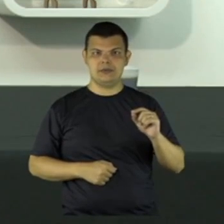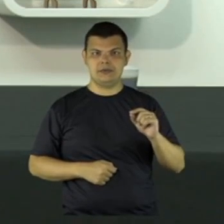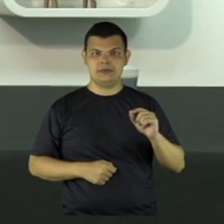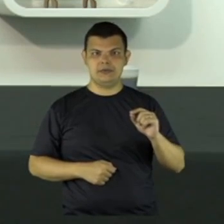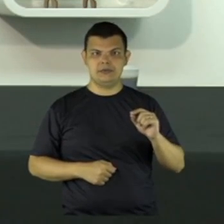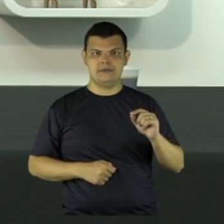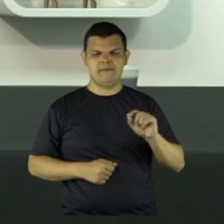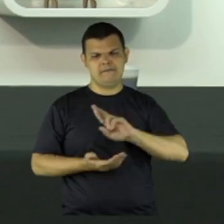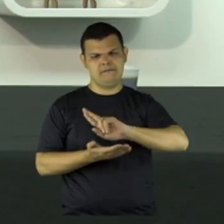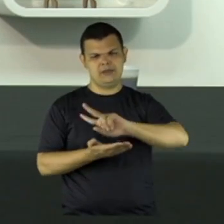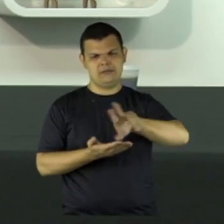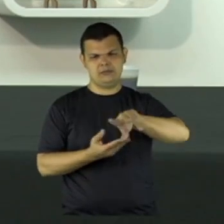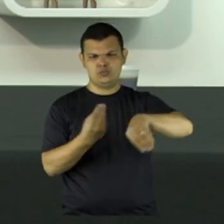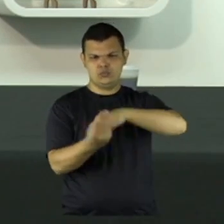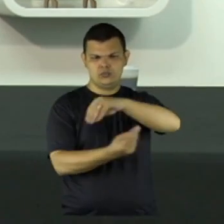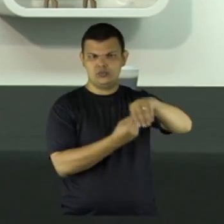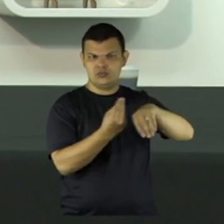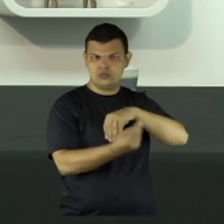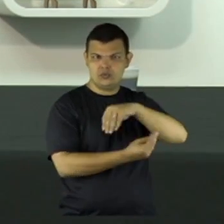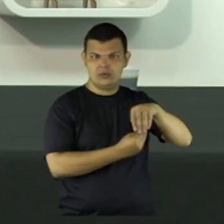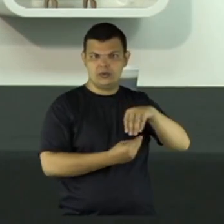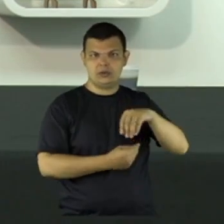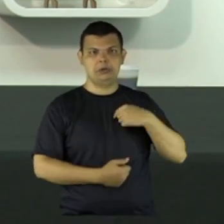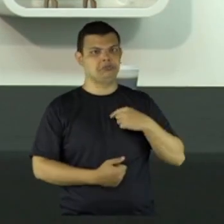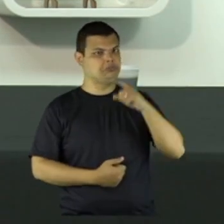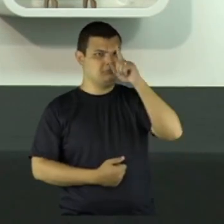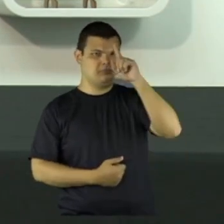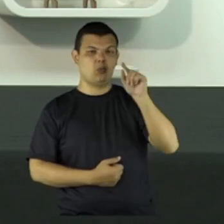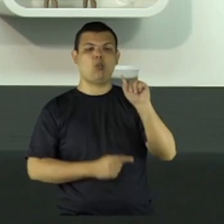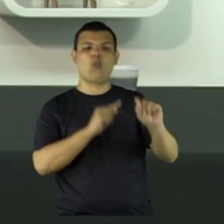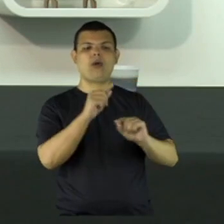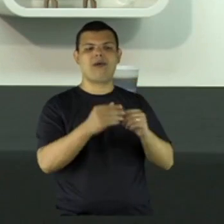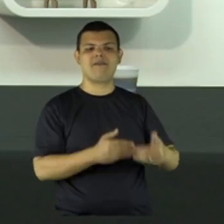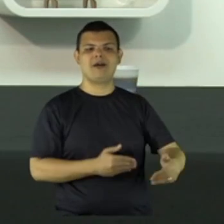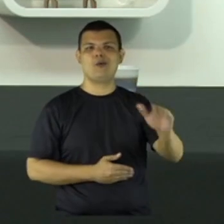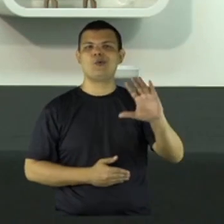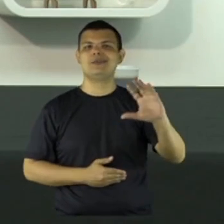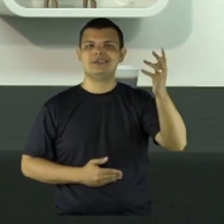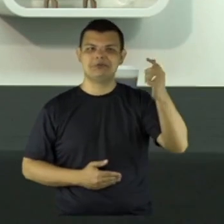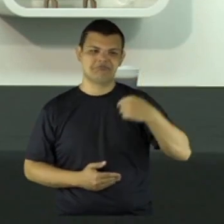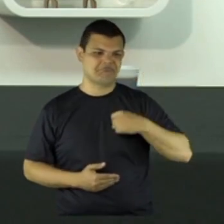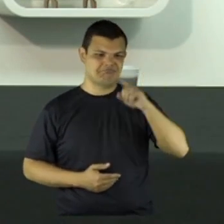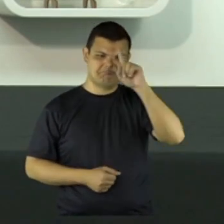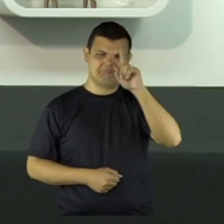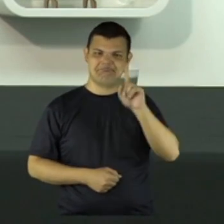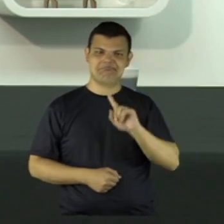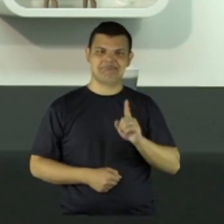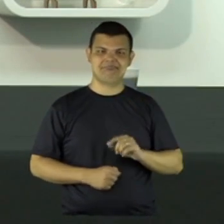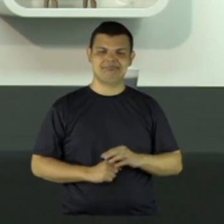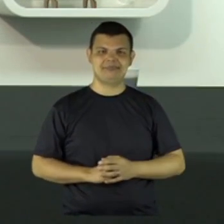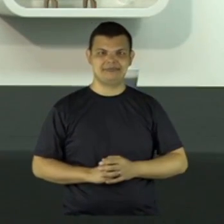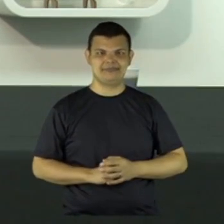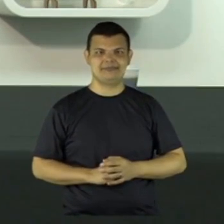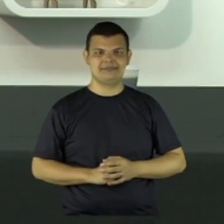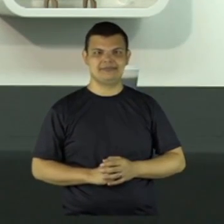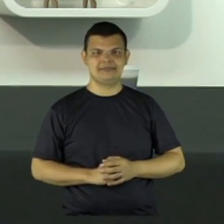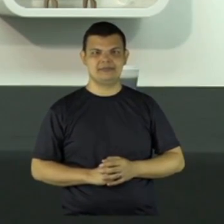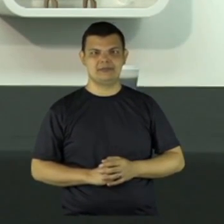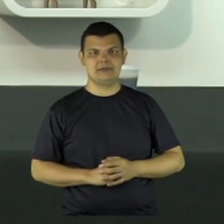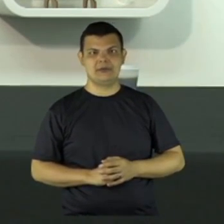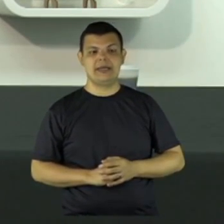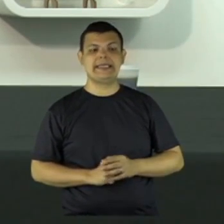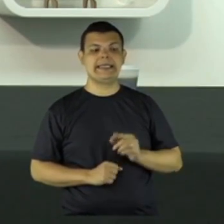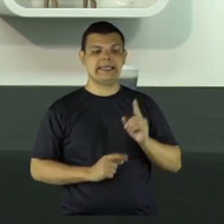por conta de toda essa mistura, você não vai conseguir prever o que vai acontecer na luta. Qual